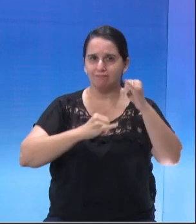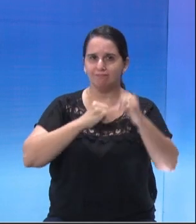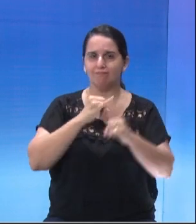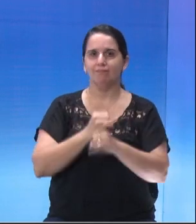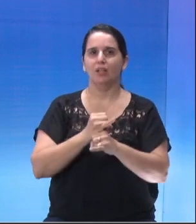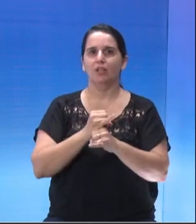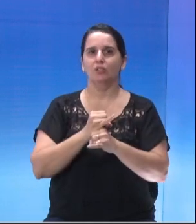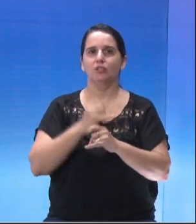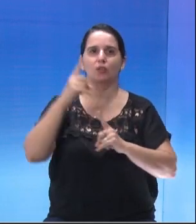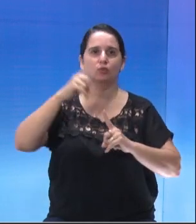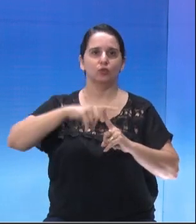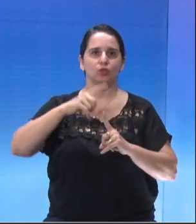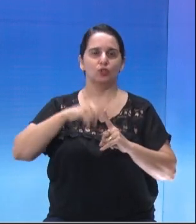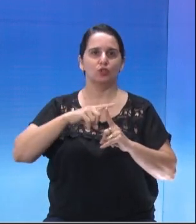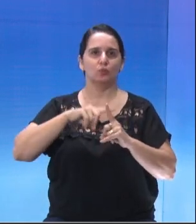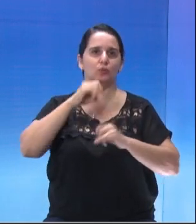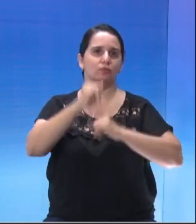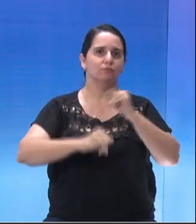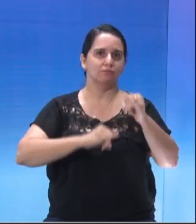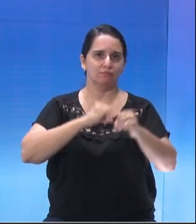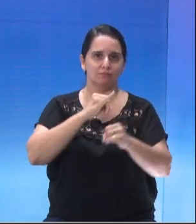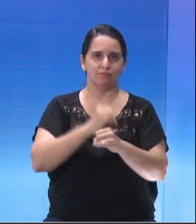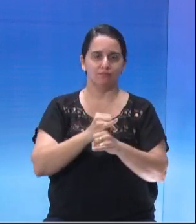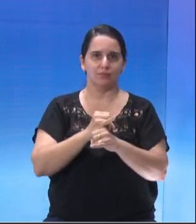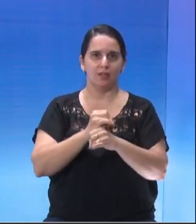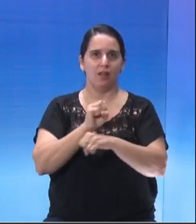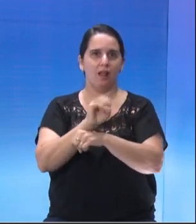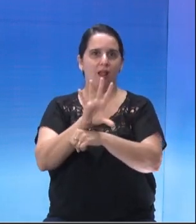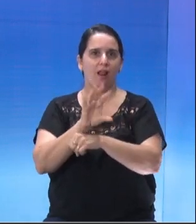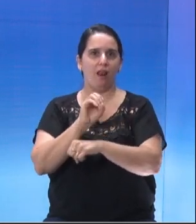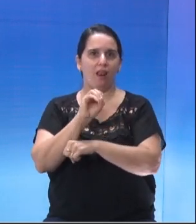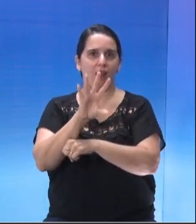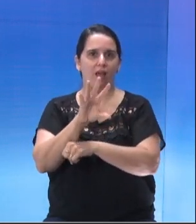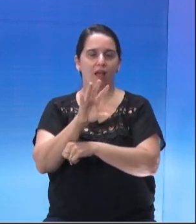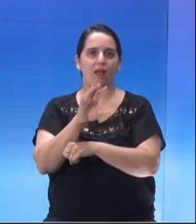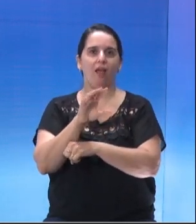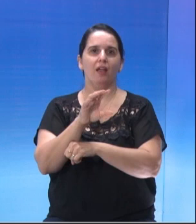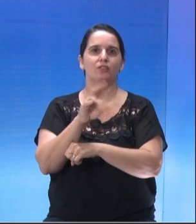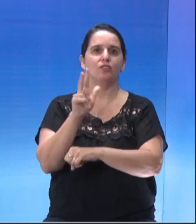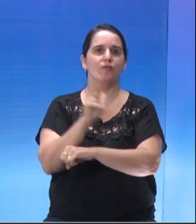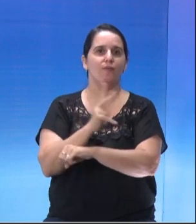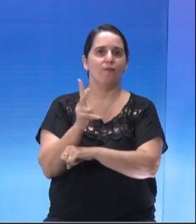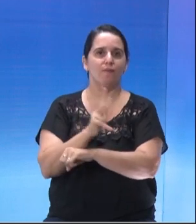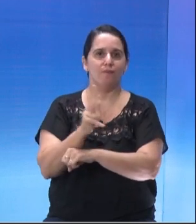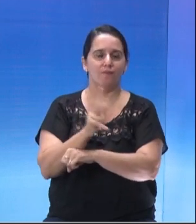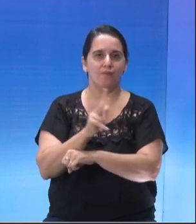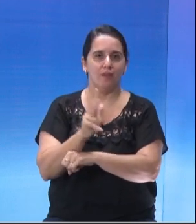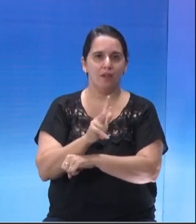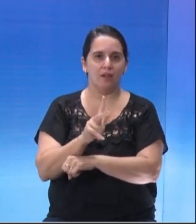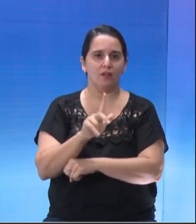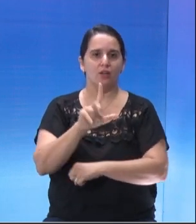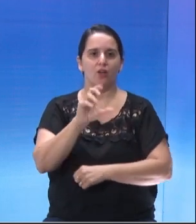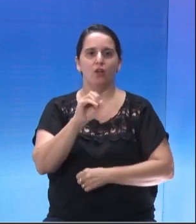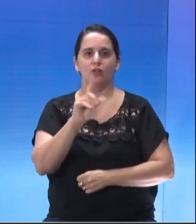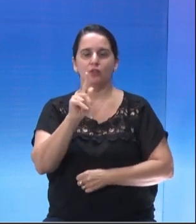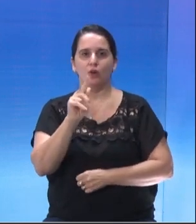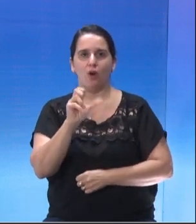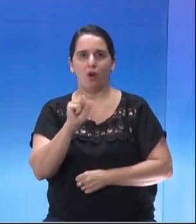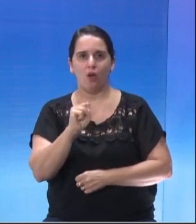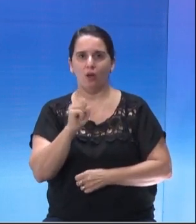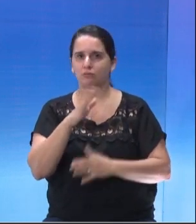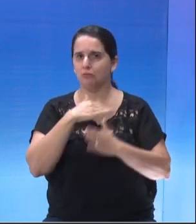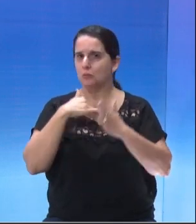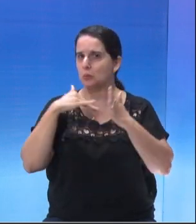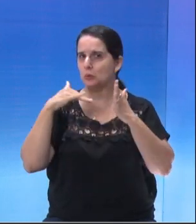então, que são gêneros digitais, né? Os slides, os vídeos, os logs, né? Então,